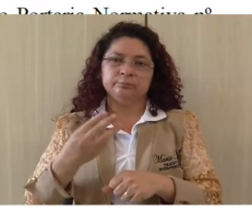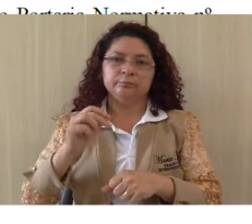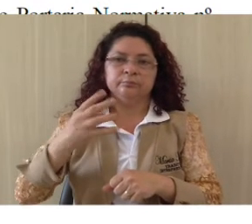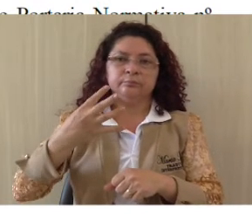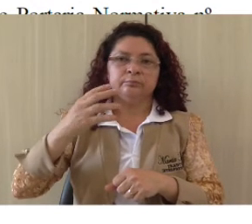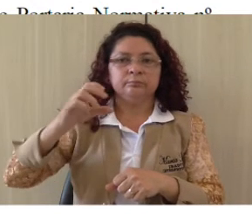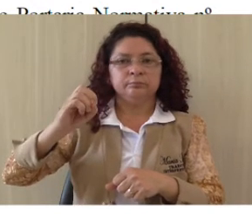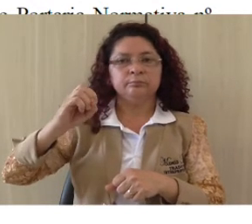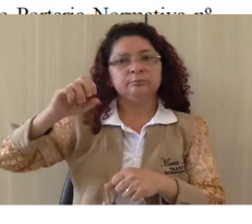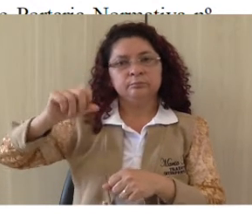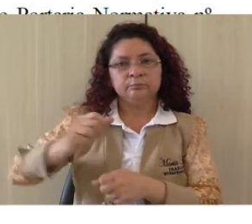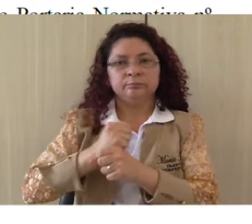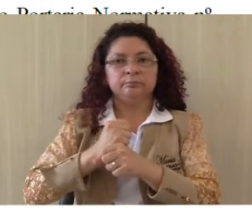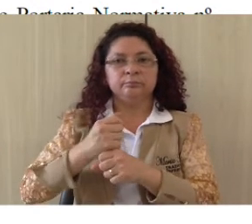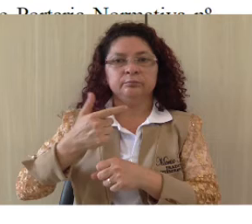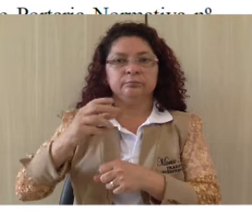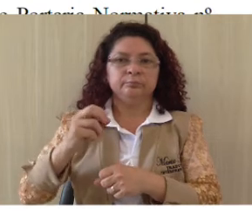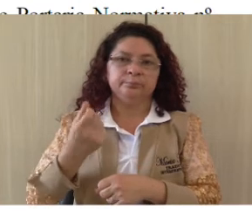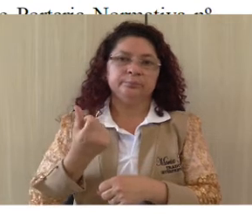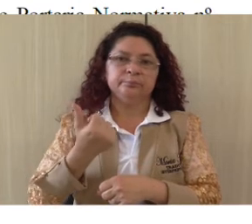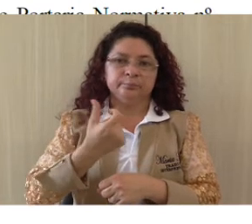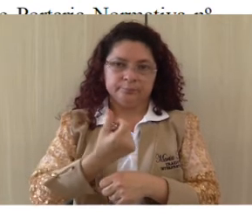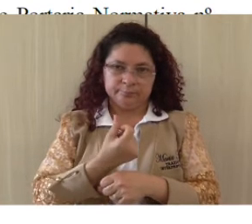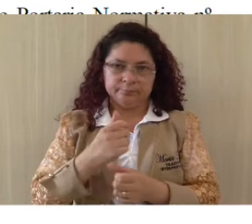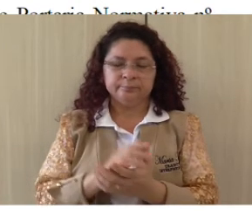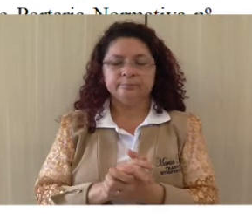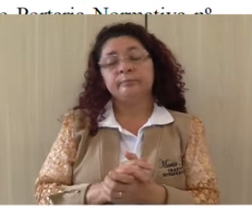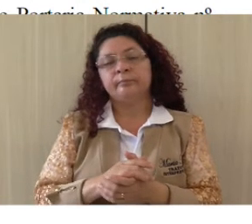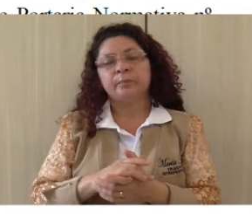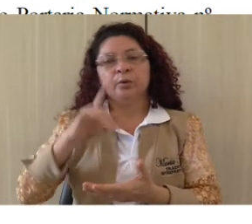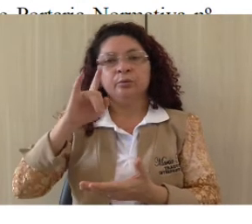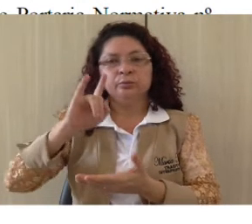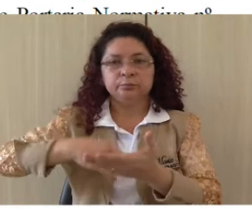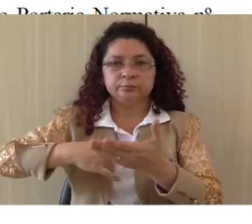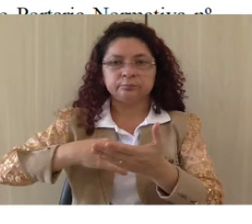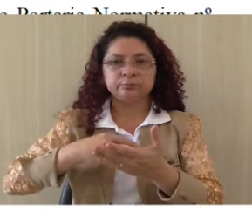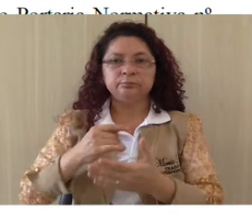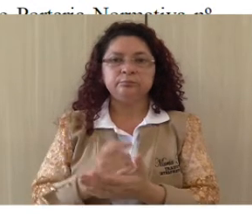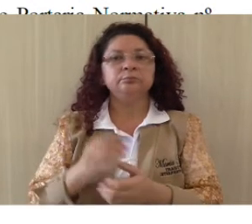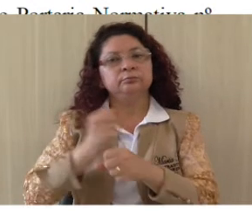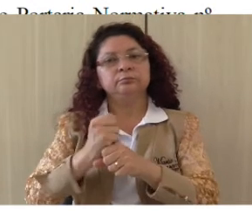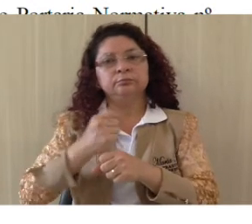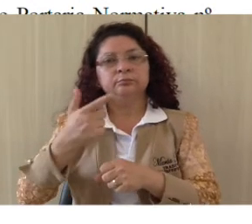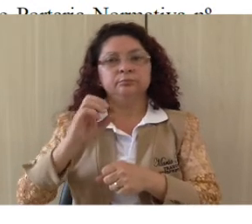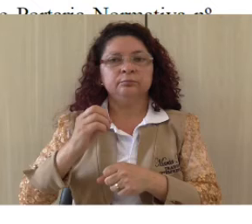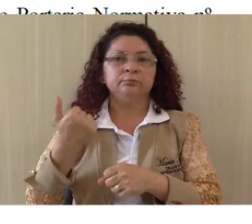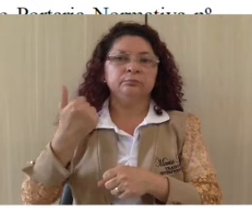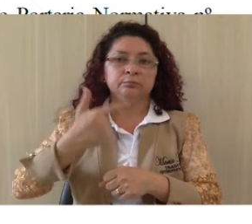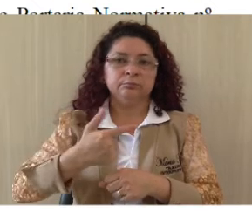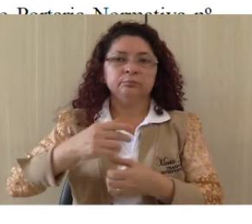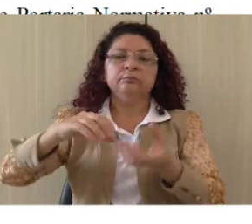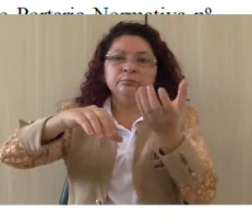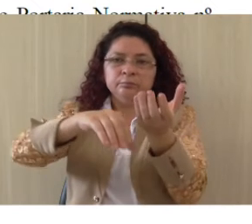de dezembro de 2016, e Portaria Normativa número 18 de 2012, do Ministério